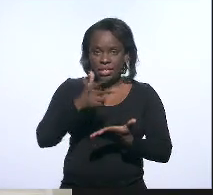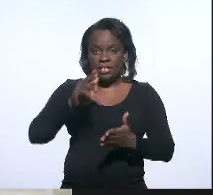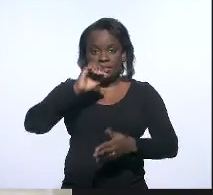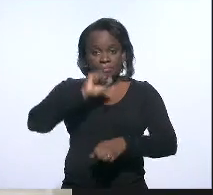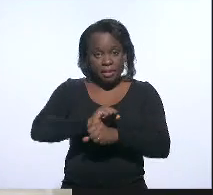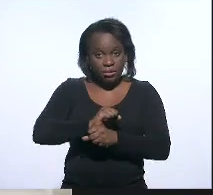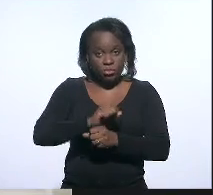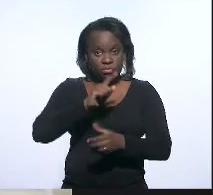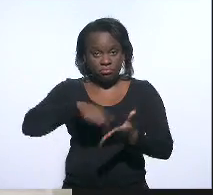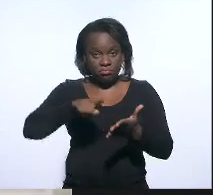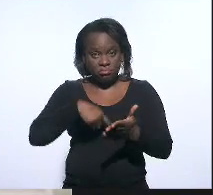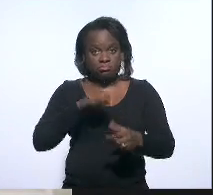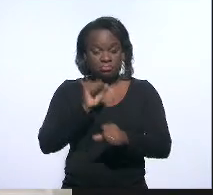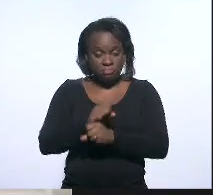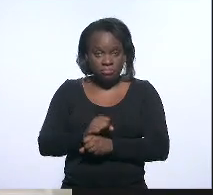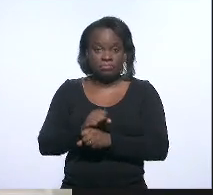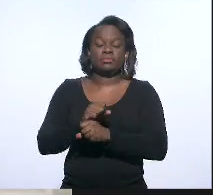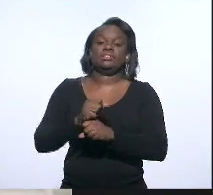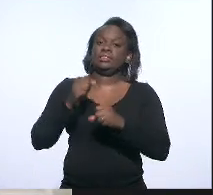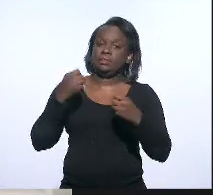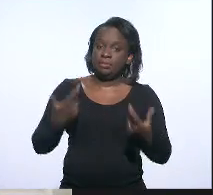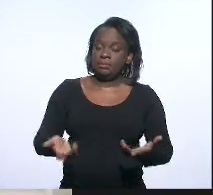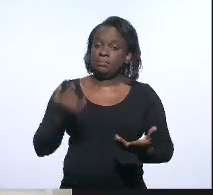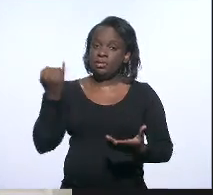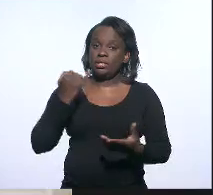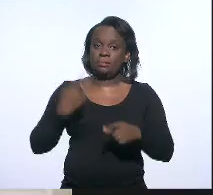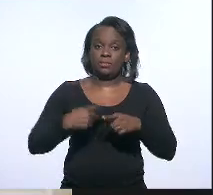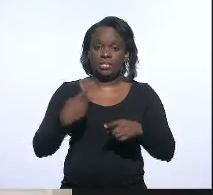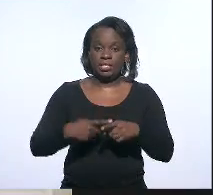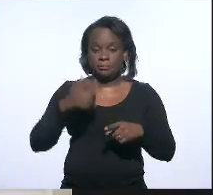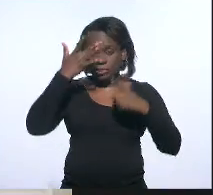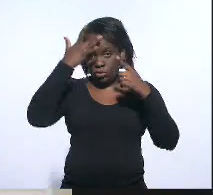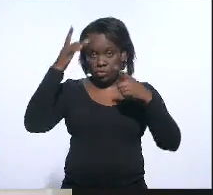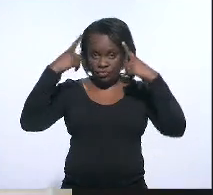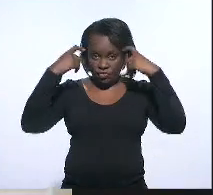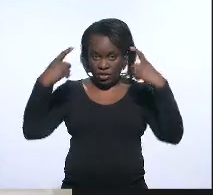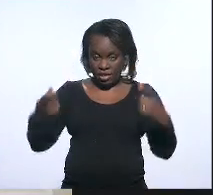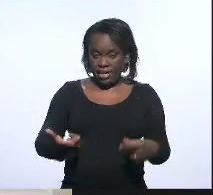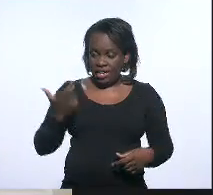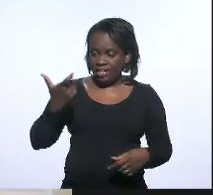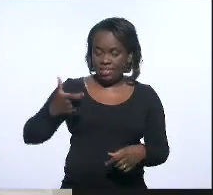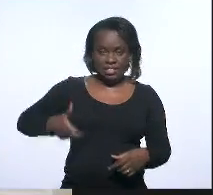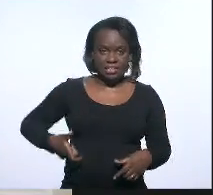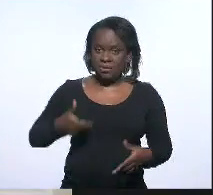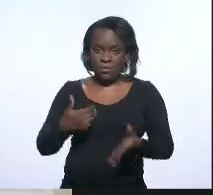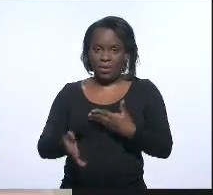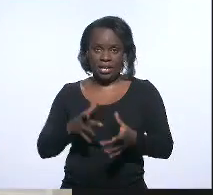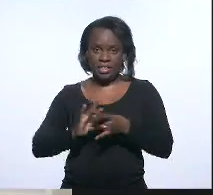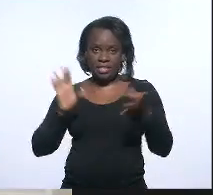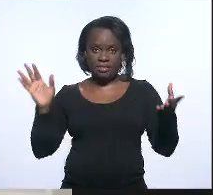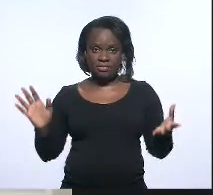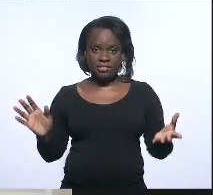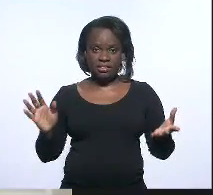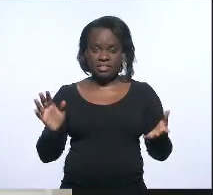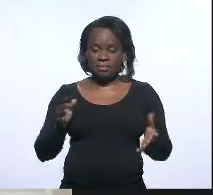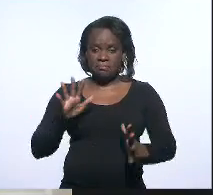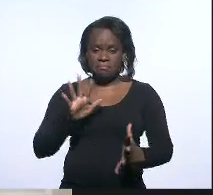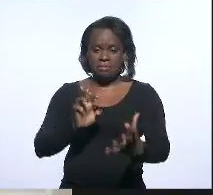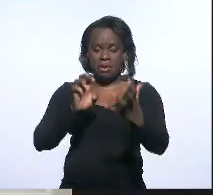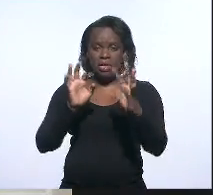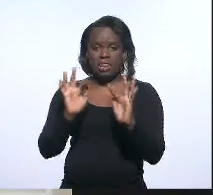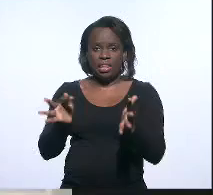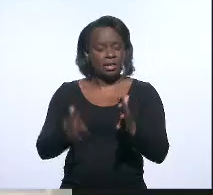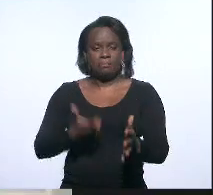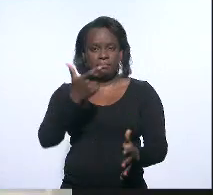arma é fundamental, afinal de contas, quando se coloca uma pessoa violenta e armada, ela pode fazer de tudo. Uma simples discussão, por